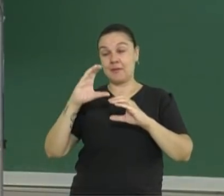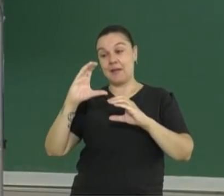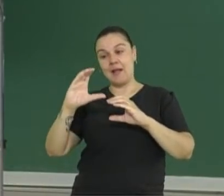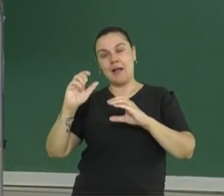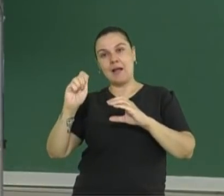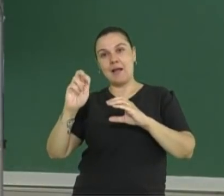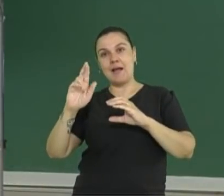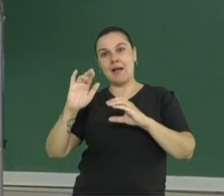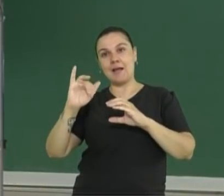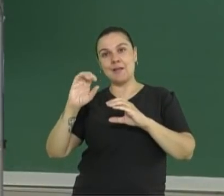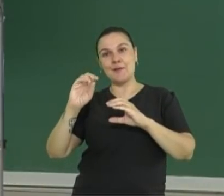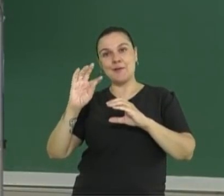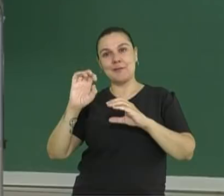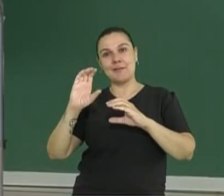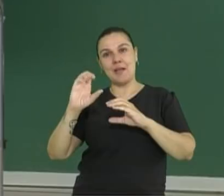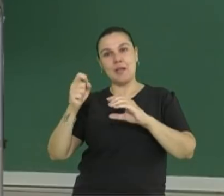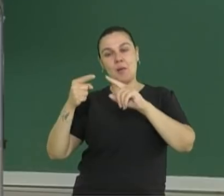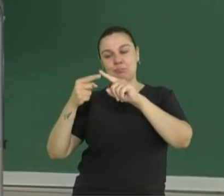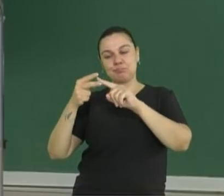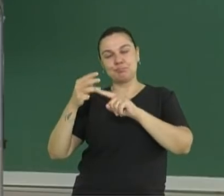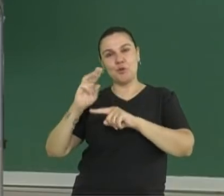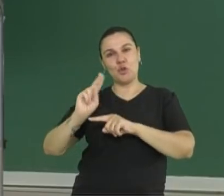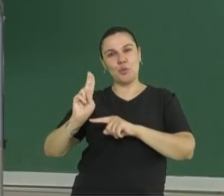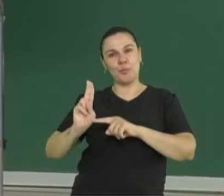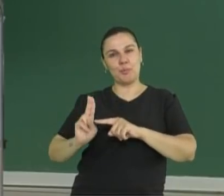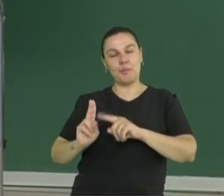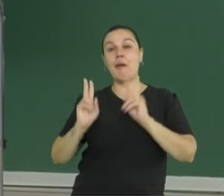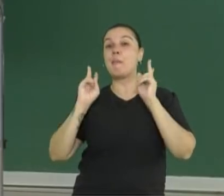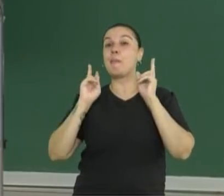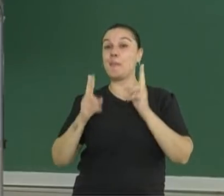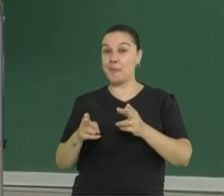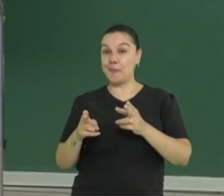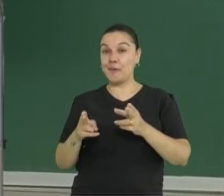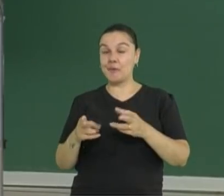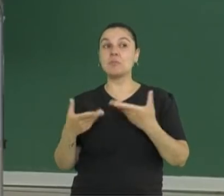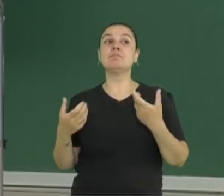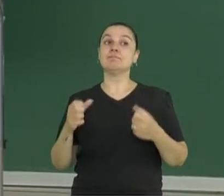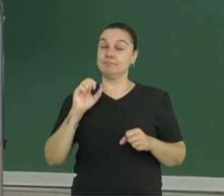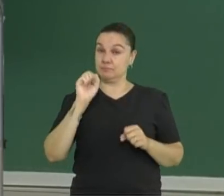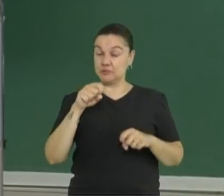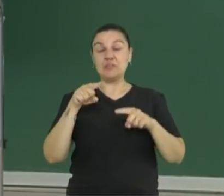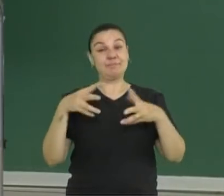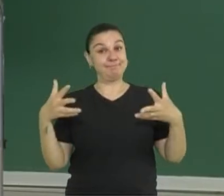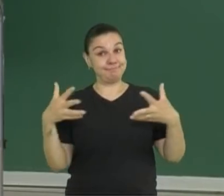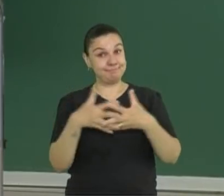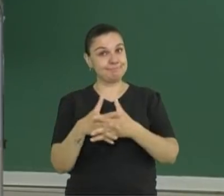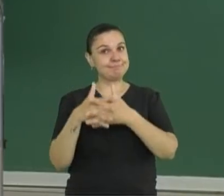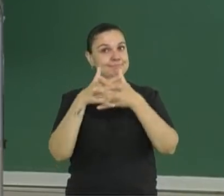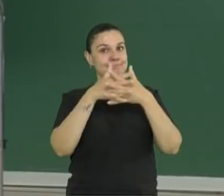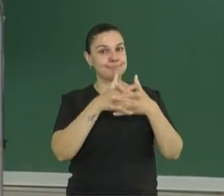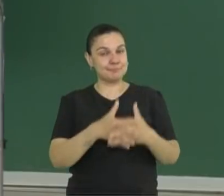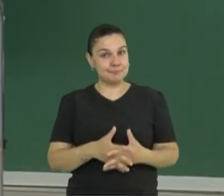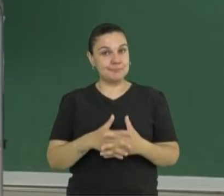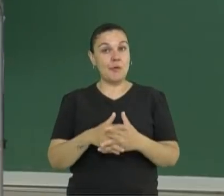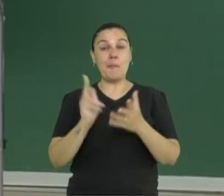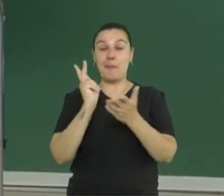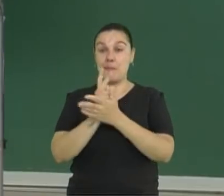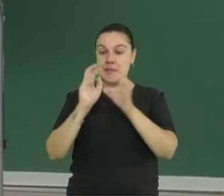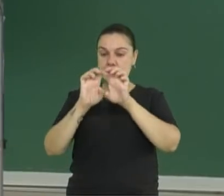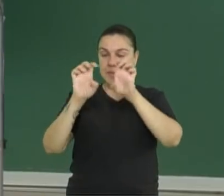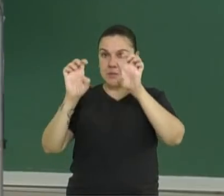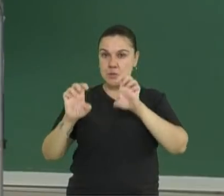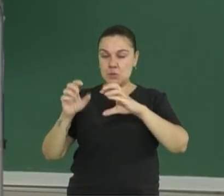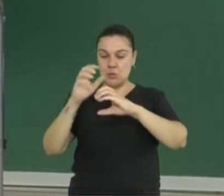a carioteca. Vocês perceberam que eu falei vários nomes? Às vezes, isso confunde. Então, para uma mesma estrutura,